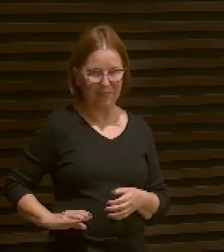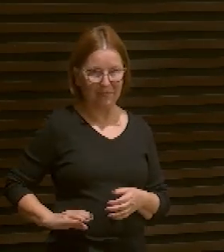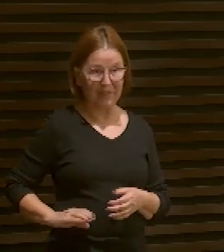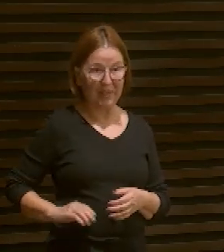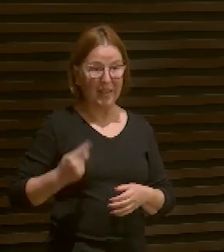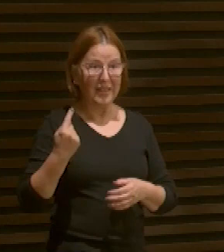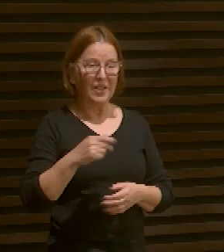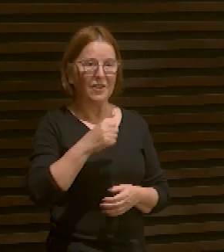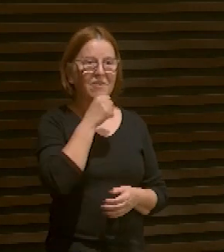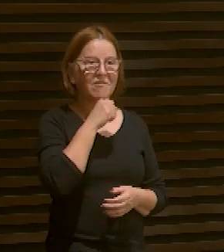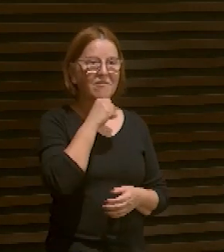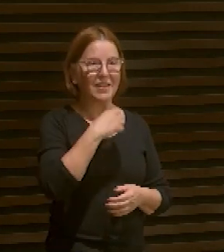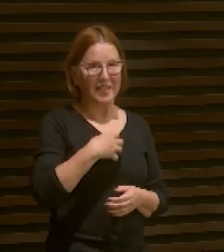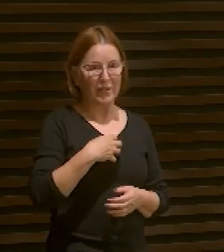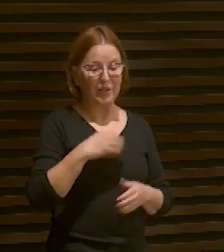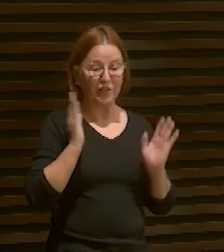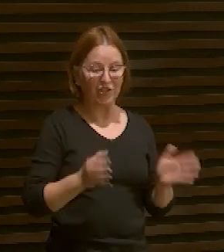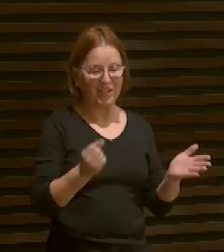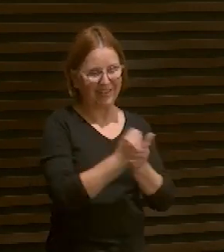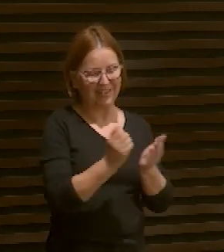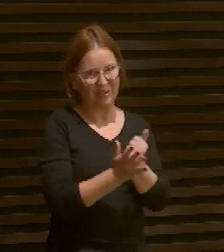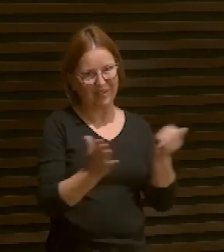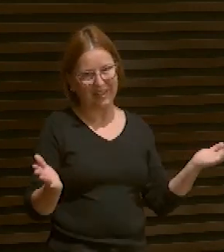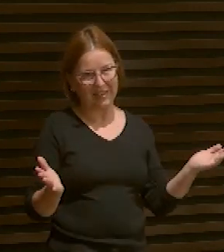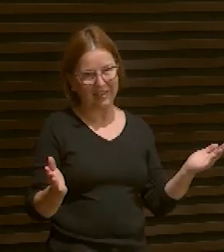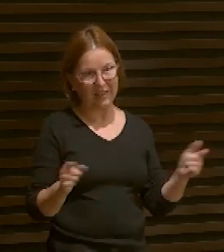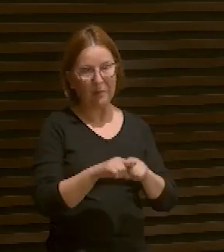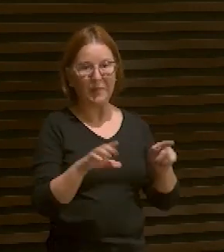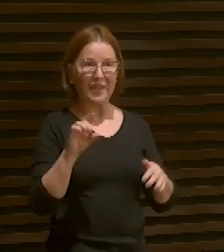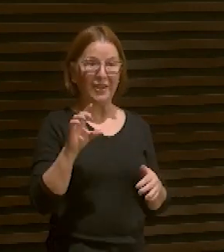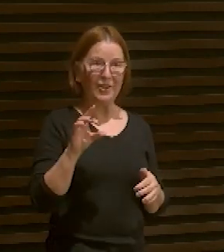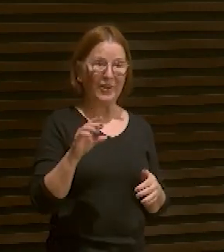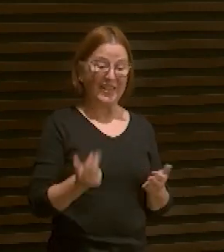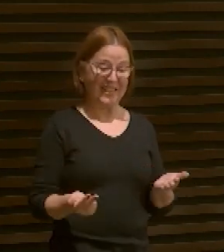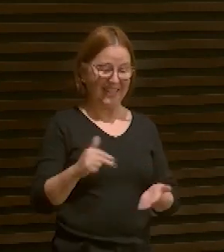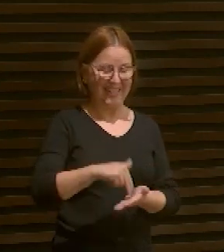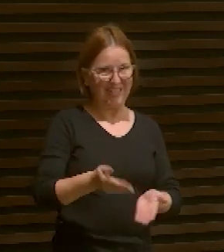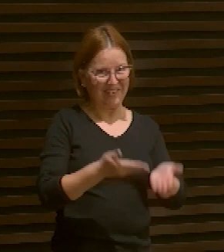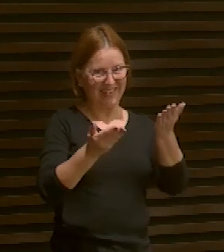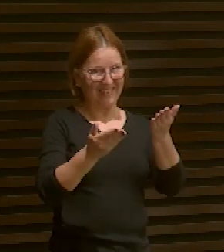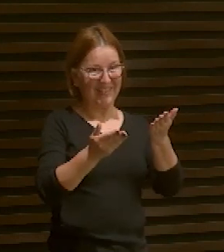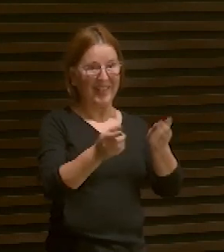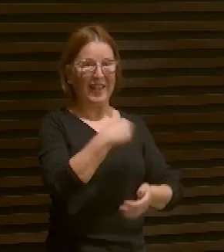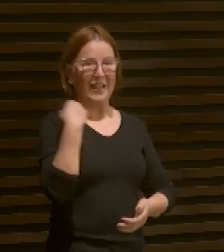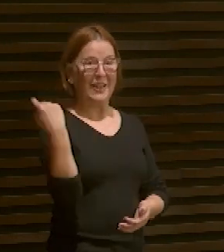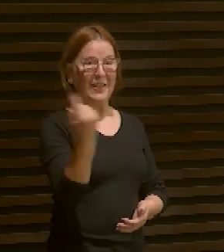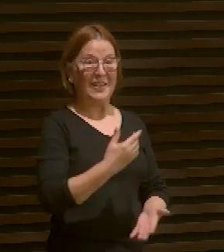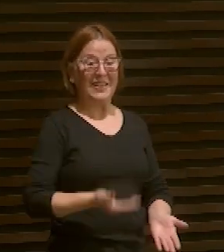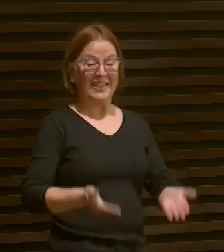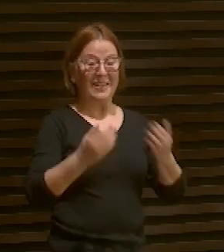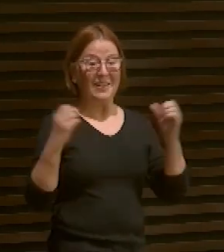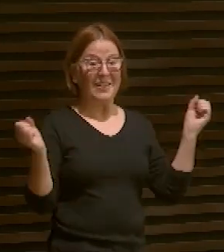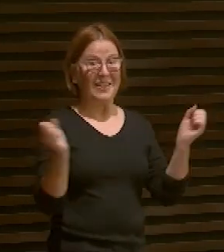sua velha natureza foi crucificada. Mas somente na ressurreição é que nós ganhamos a nova